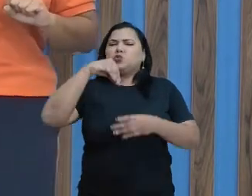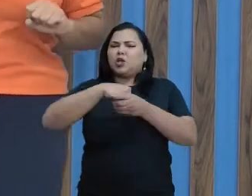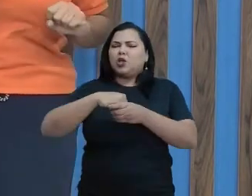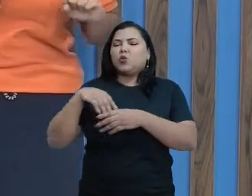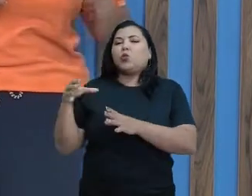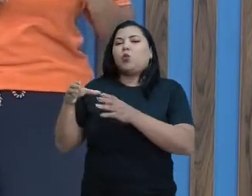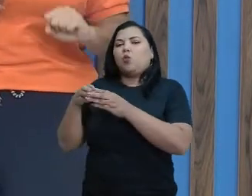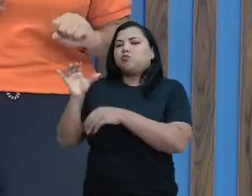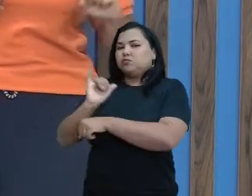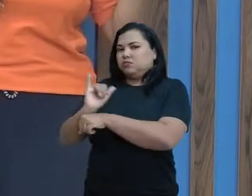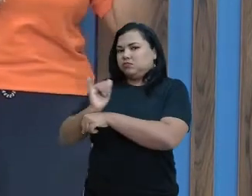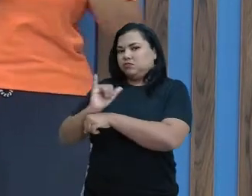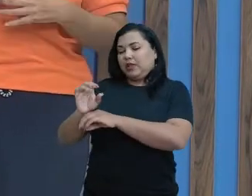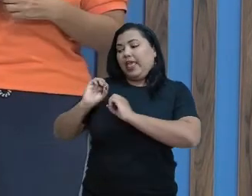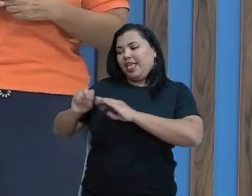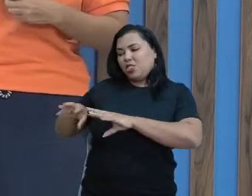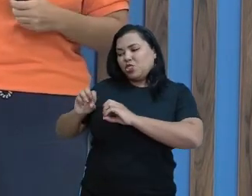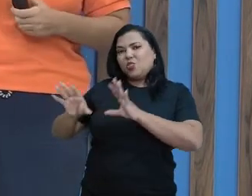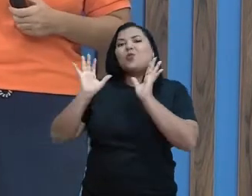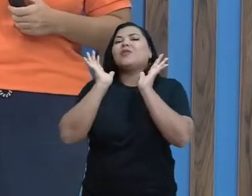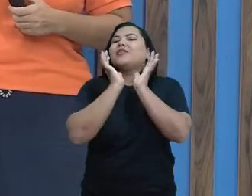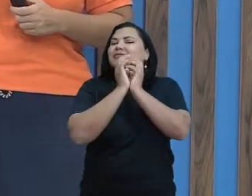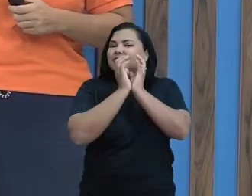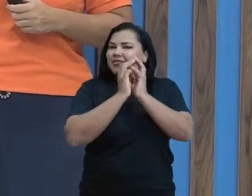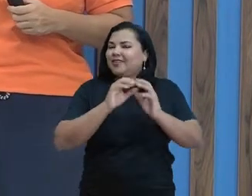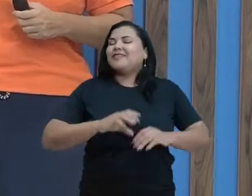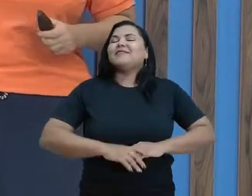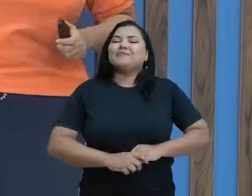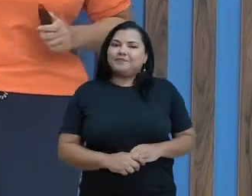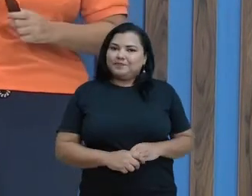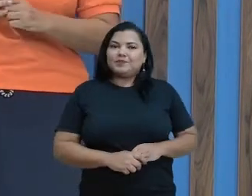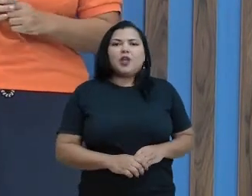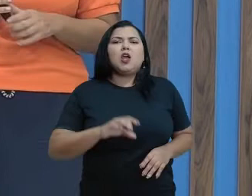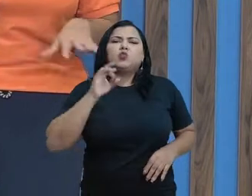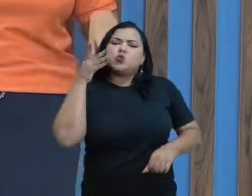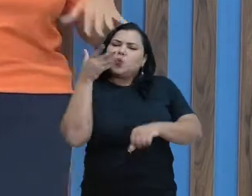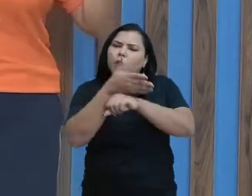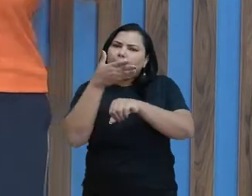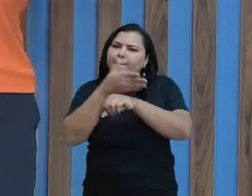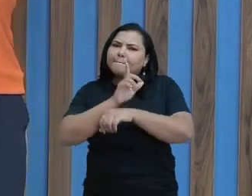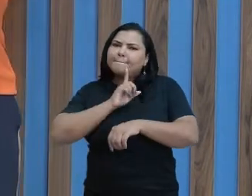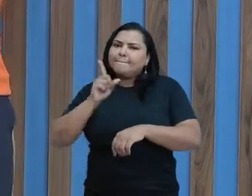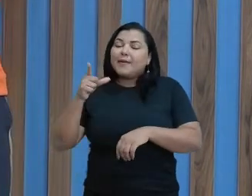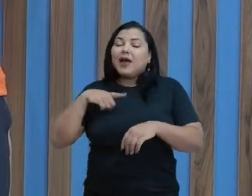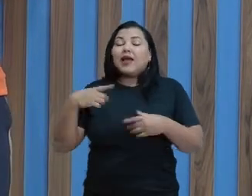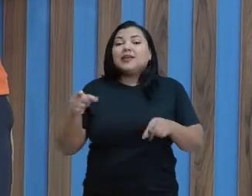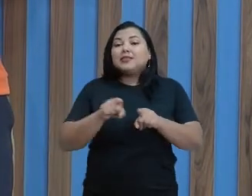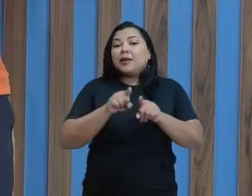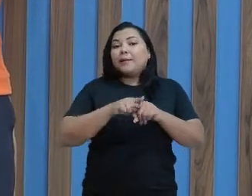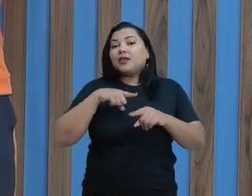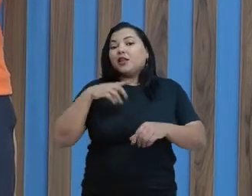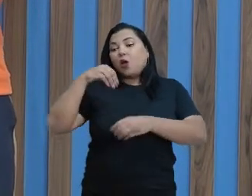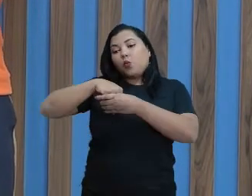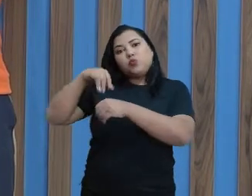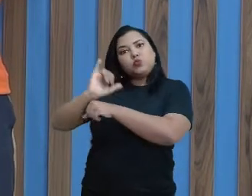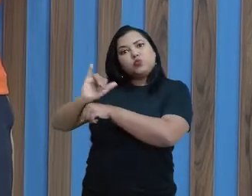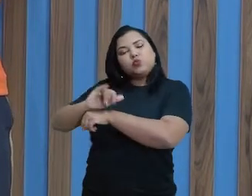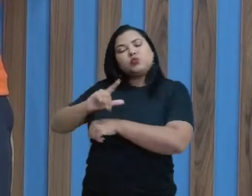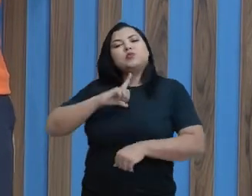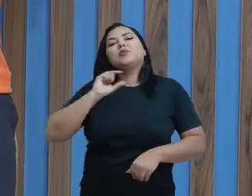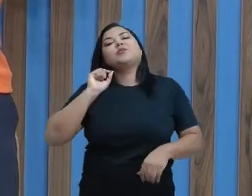canal do YouTube Educa Recife, certo, gente? Então é só entrar lá e além do nosso canal, a gente tem o